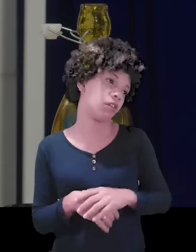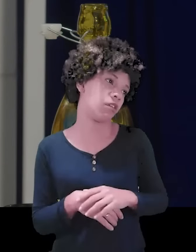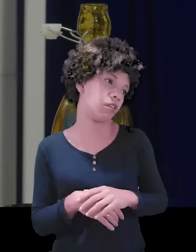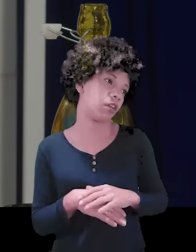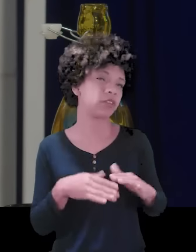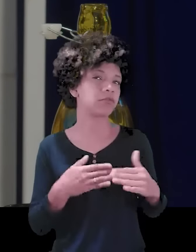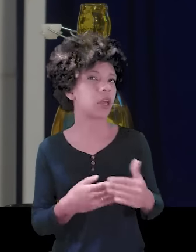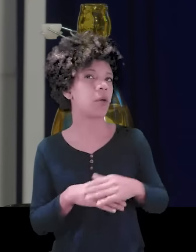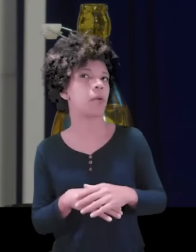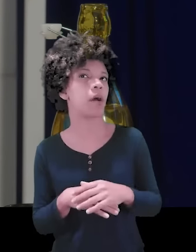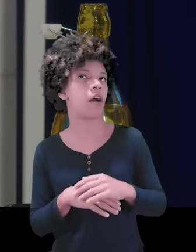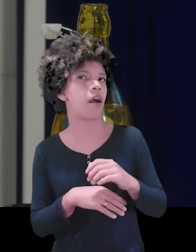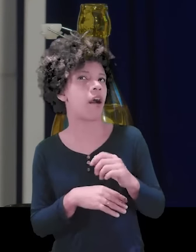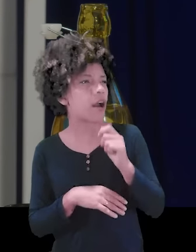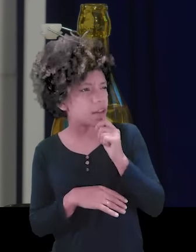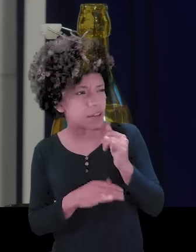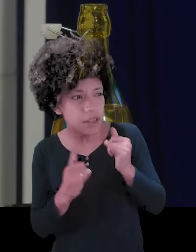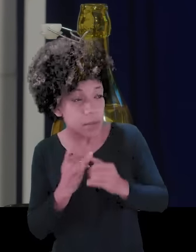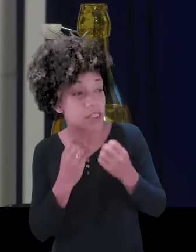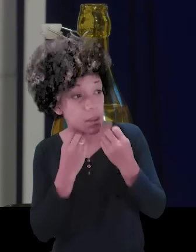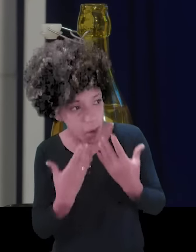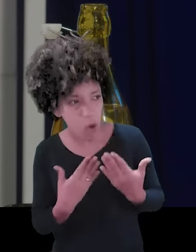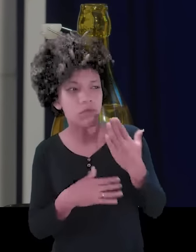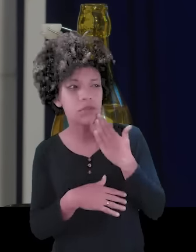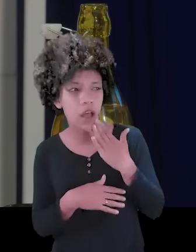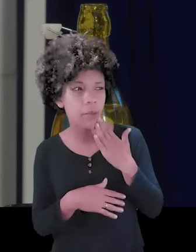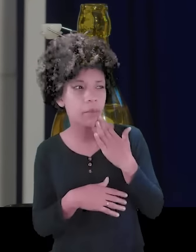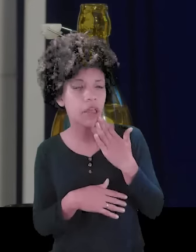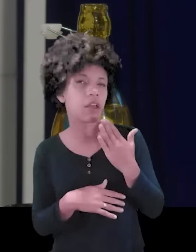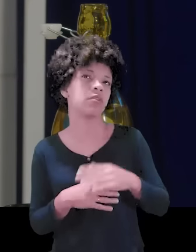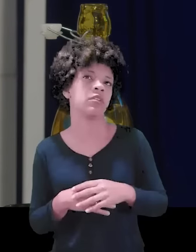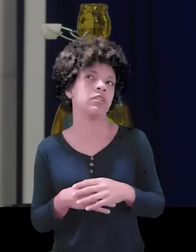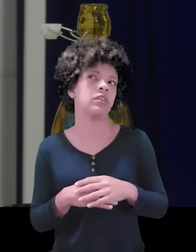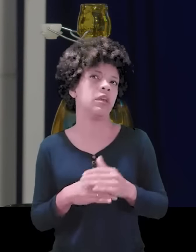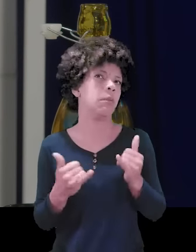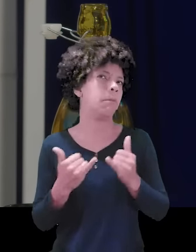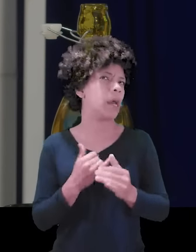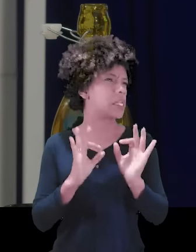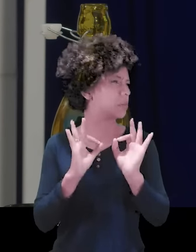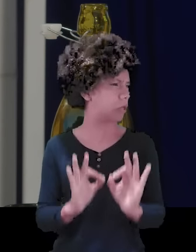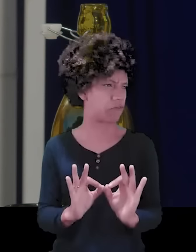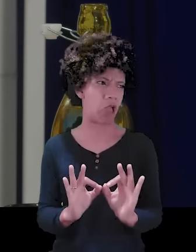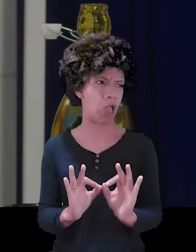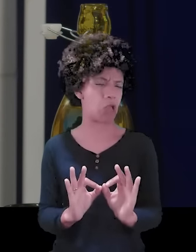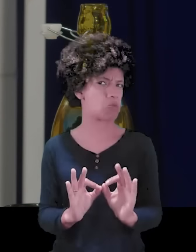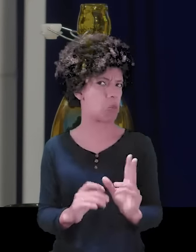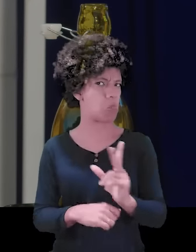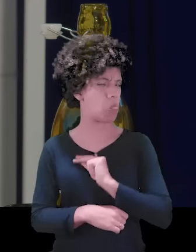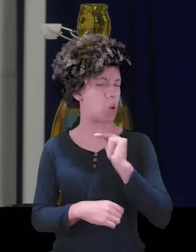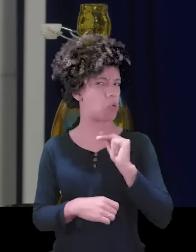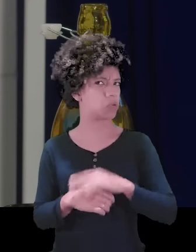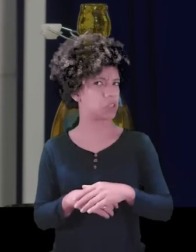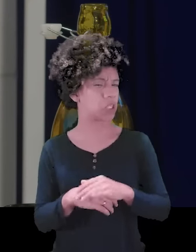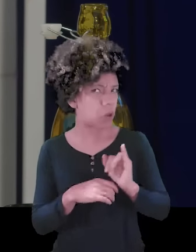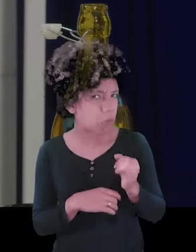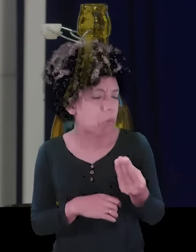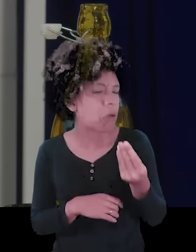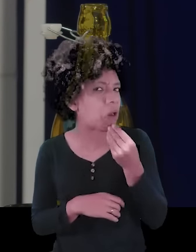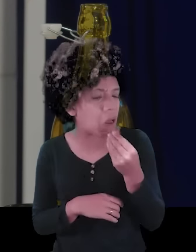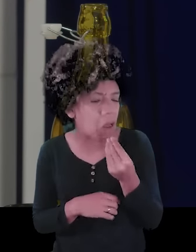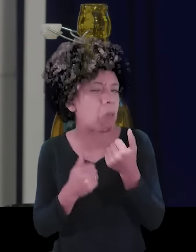então ainda que pareça muito bom sabe aquela coisa assim é parece muito perfeito muito vantajoso